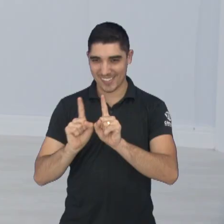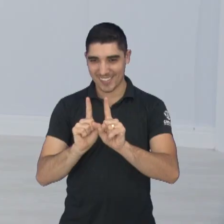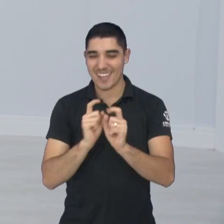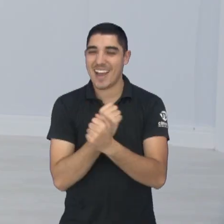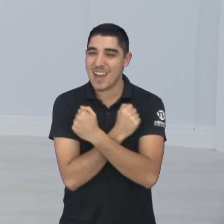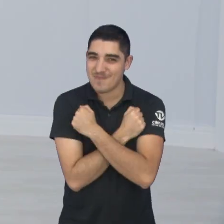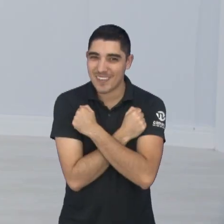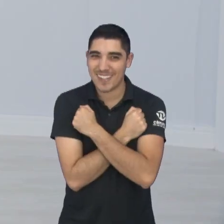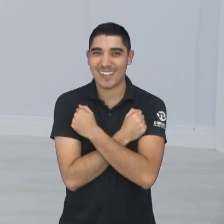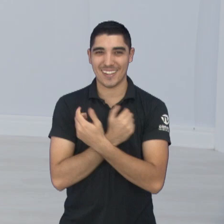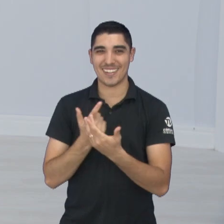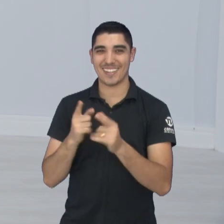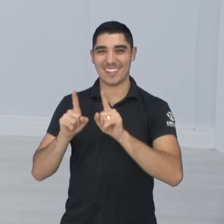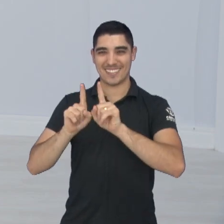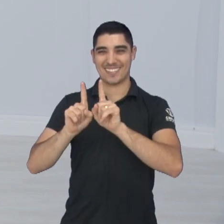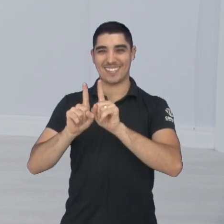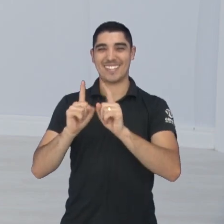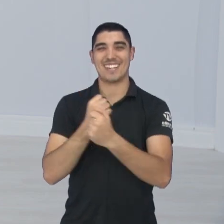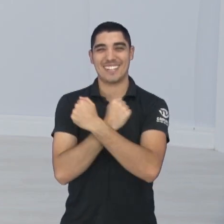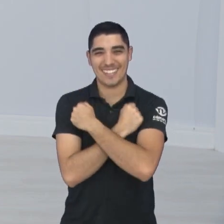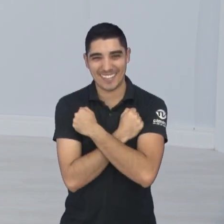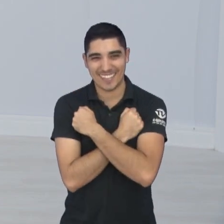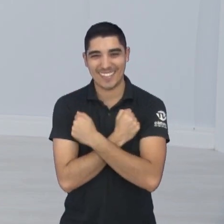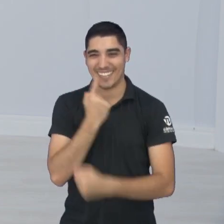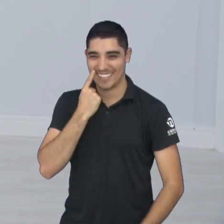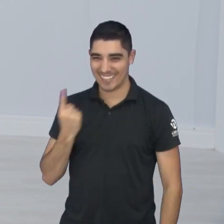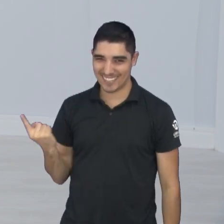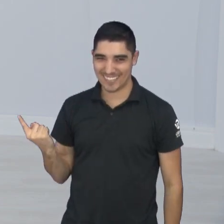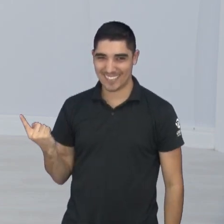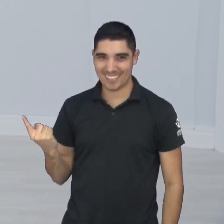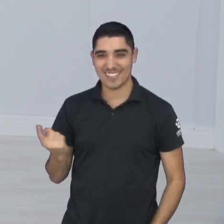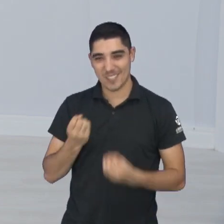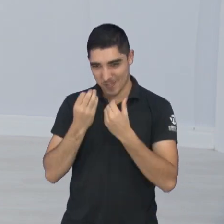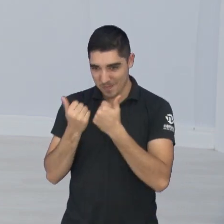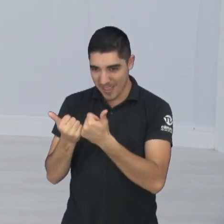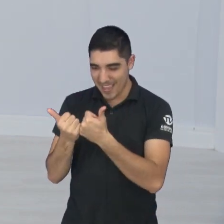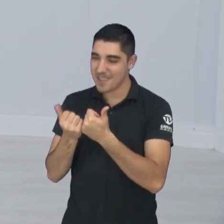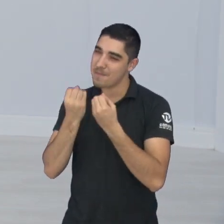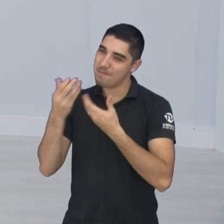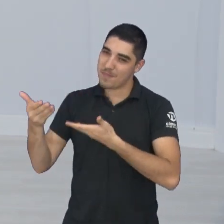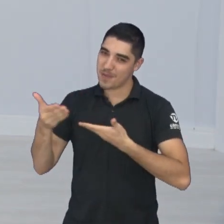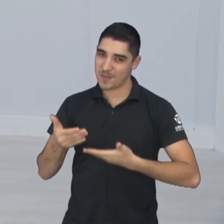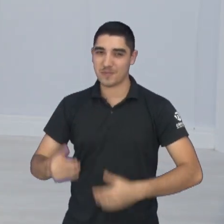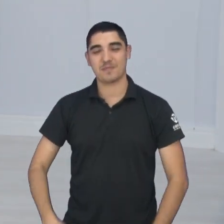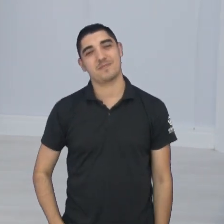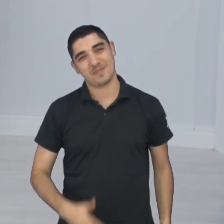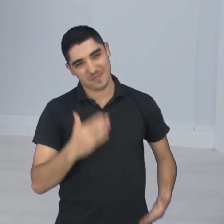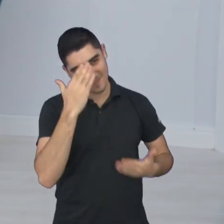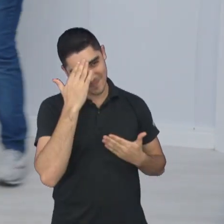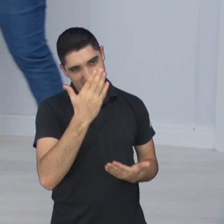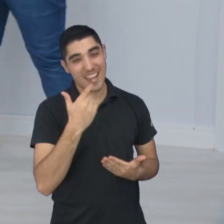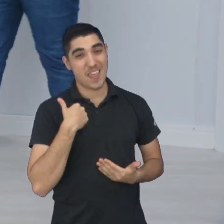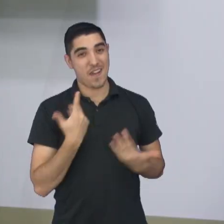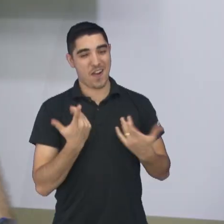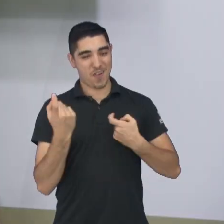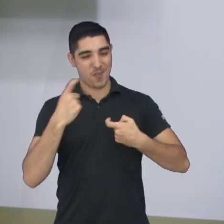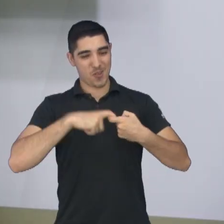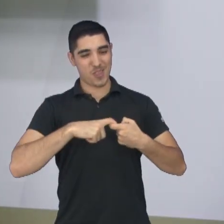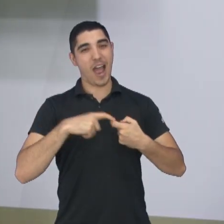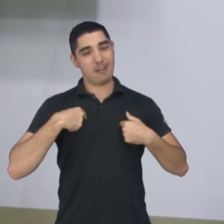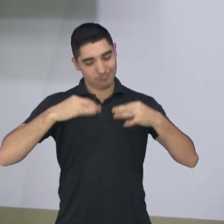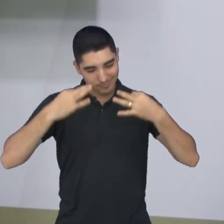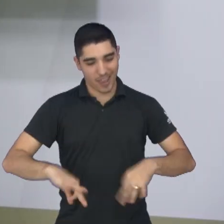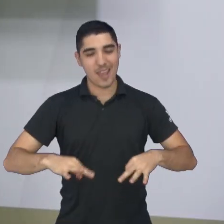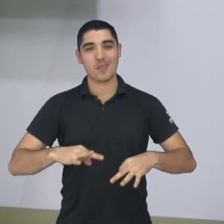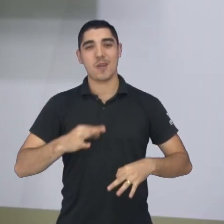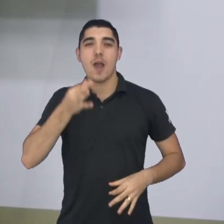abraço. Corta aqui. Vai, Piteco. Corta a câmera certa, Piteco. Tudo bem? Tudo bem? Seja bem-vindo aí, Brunão. Muito obrigado. Estou de volta ao meu posto original aqui, depois de